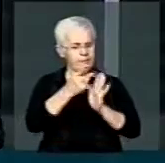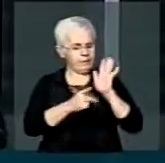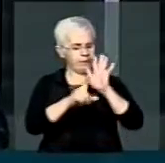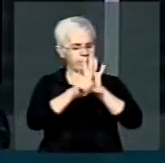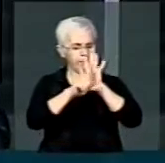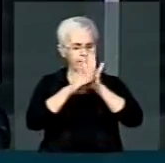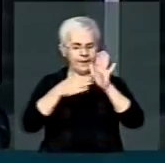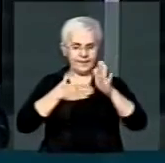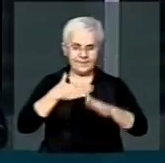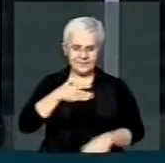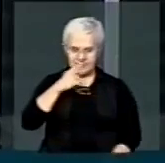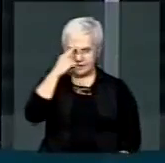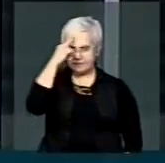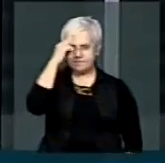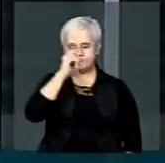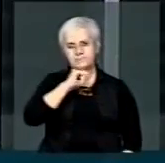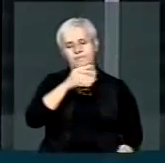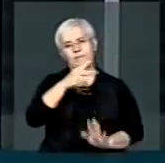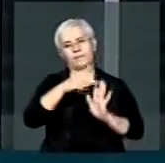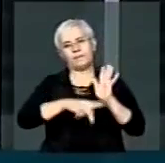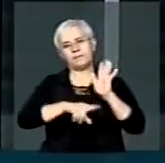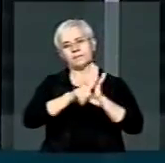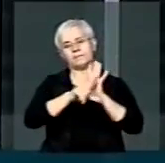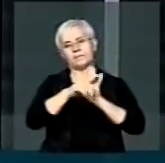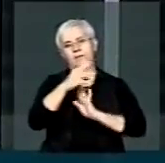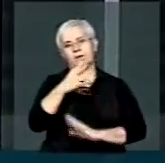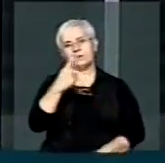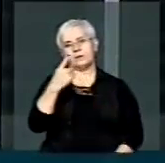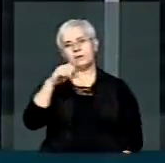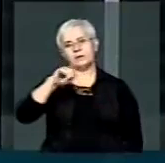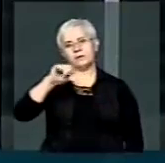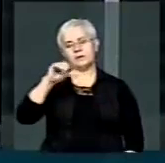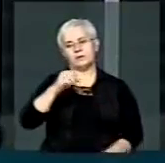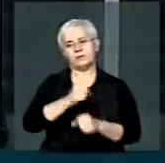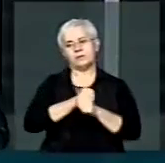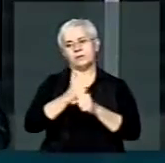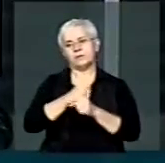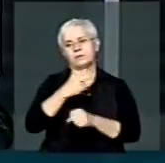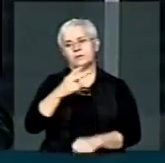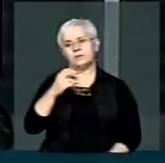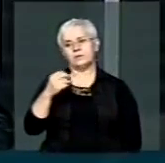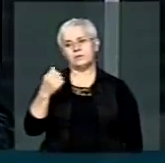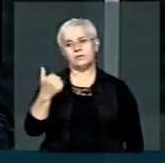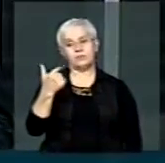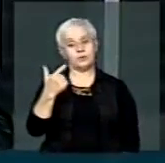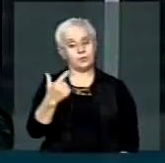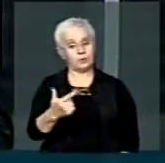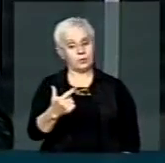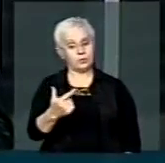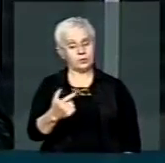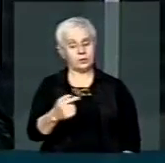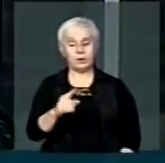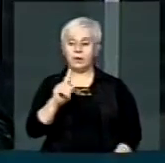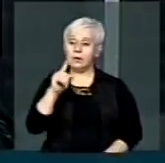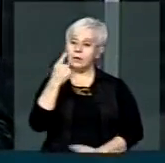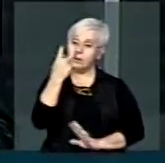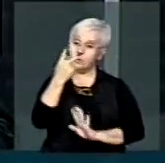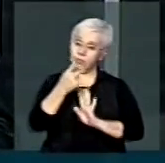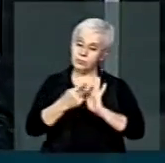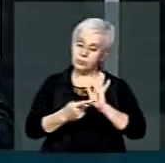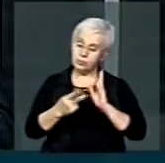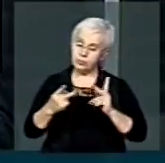minha autoria, o PL 4199 de 2012, que é um dos projetos, senhor